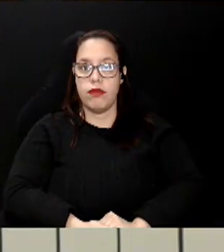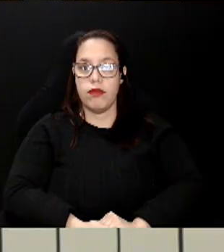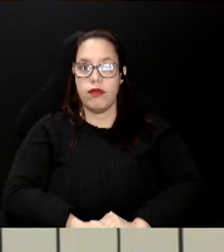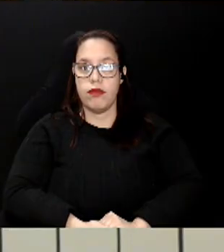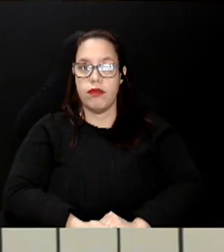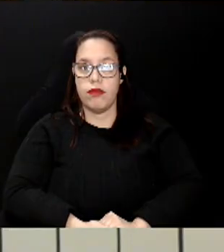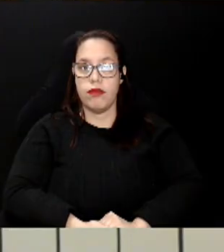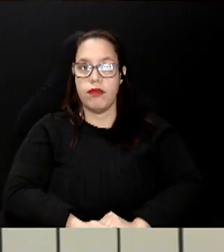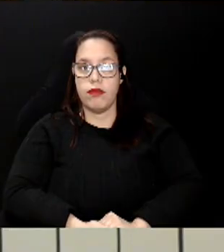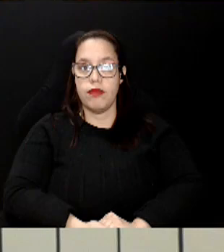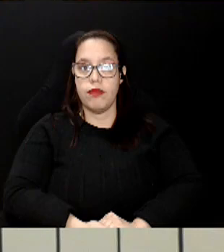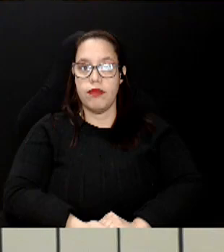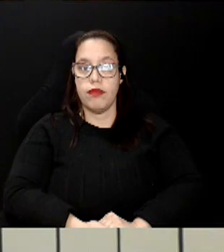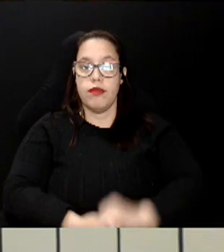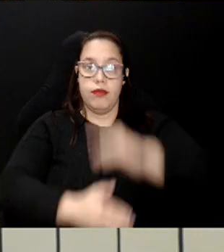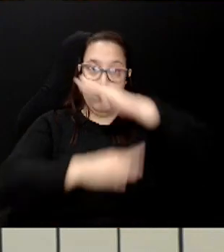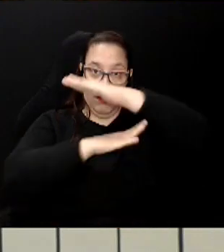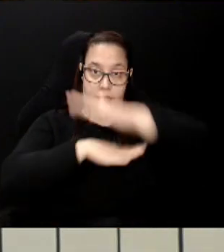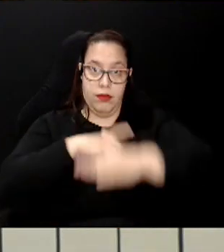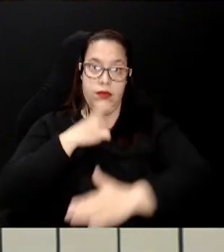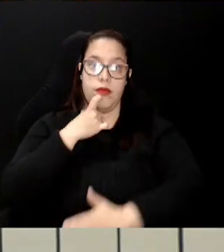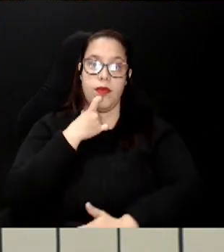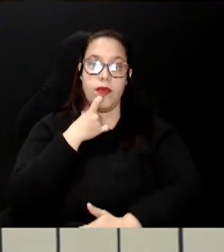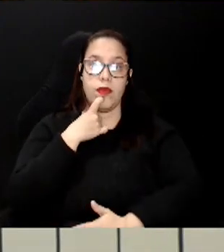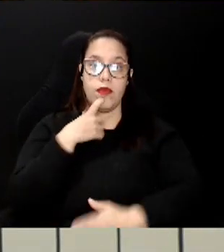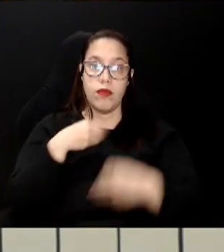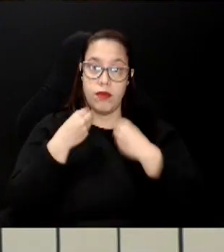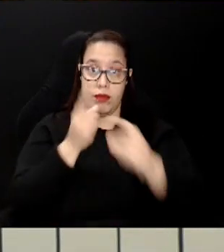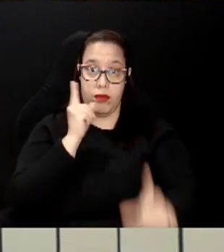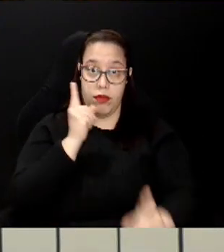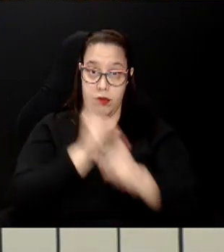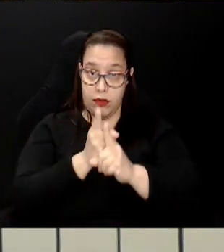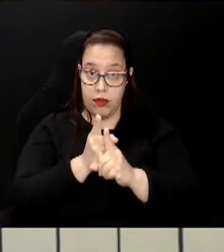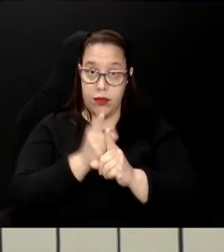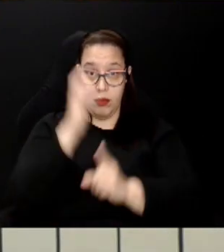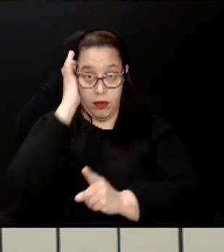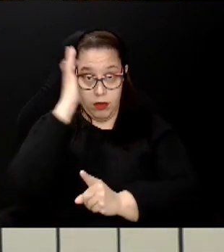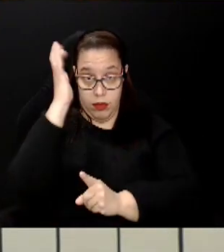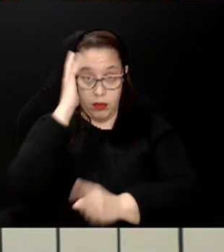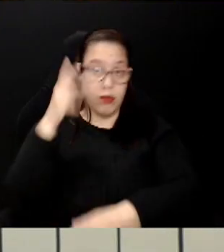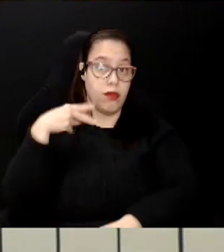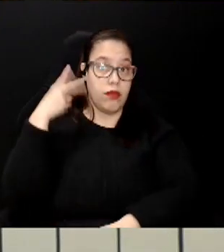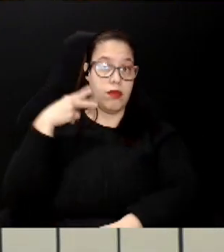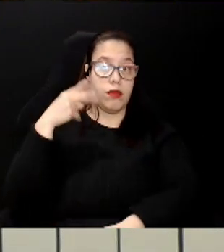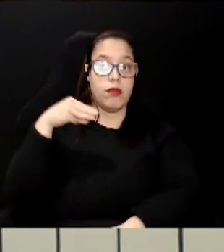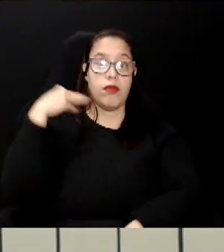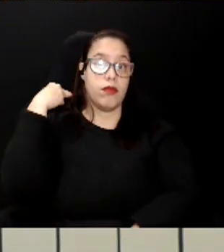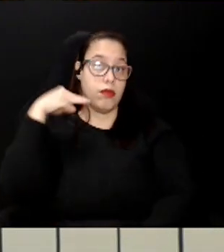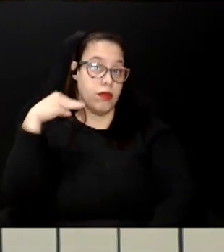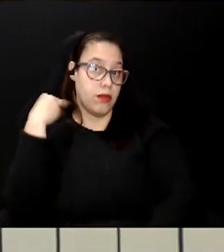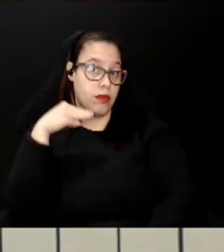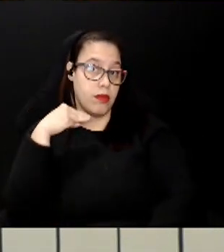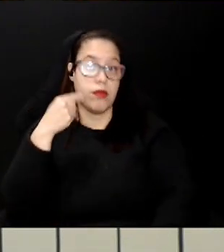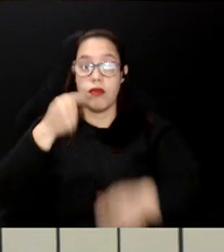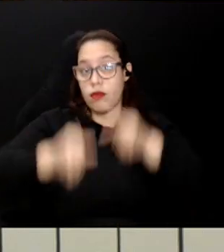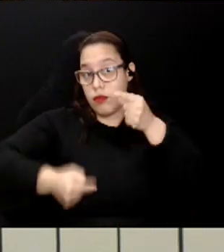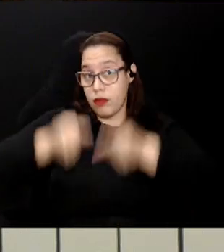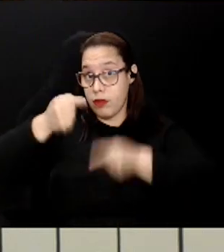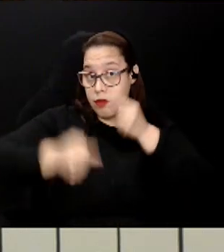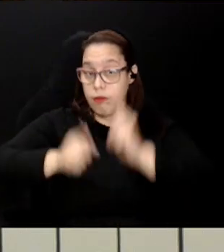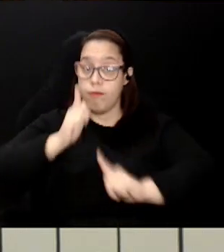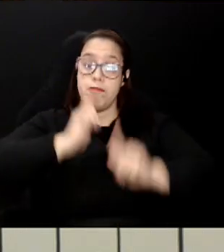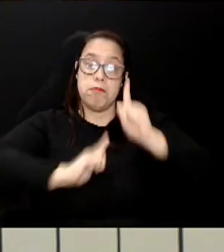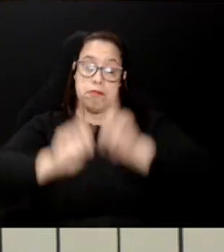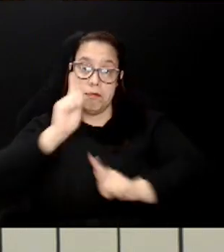A Câmara Municipal sediou um encontro idealizado pela vereadora Mariana Conte para discutir a gestão dos